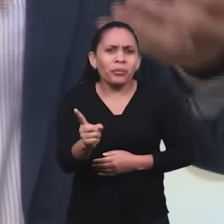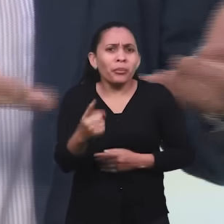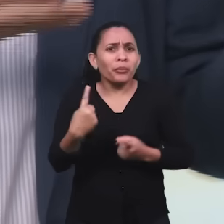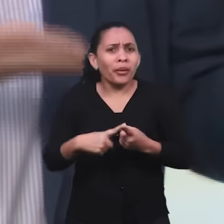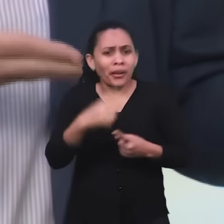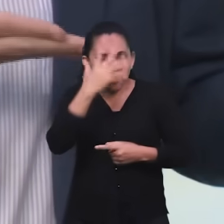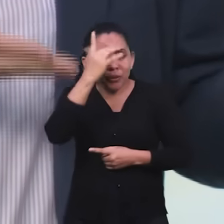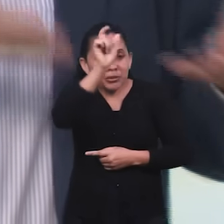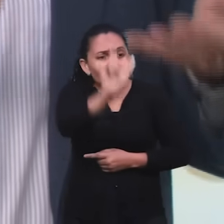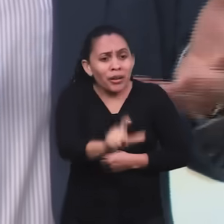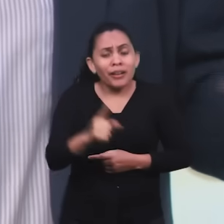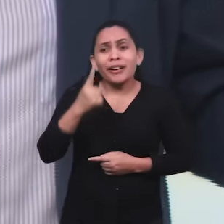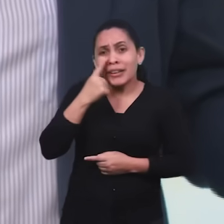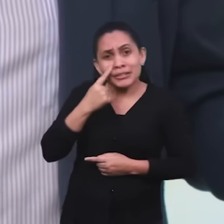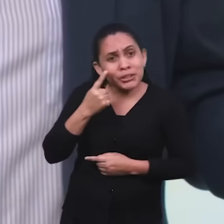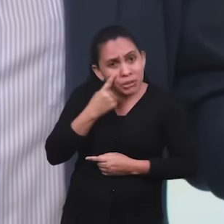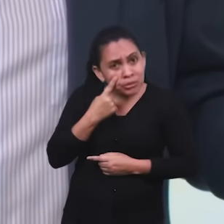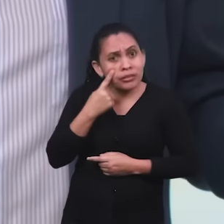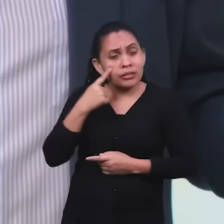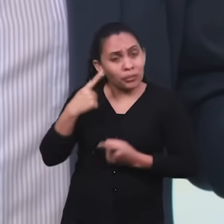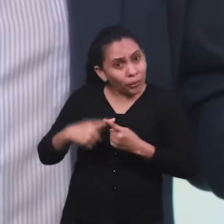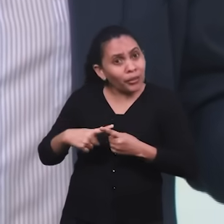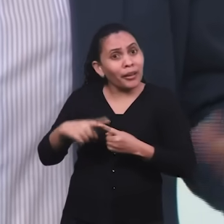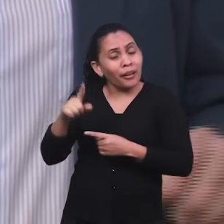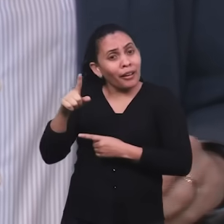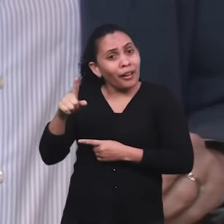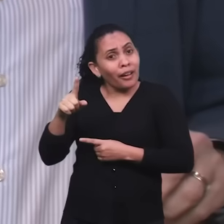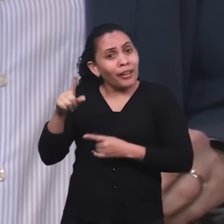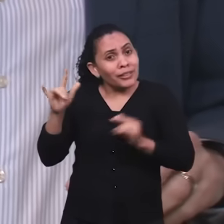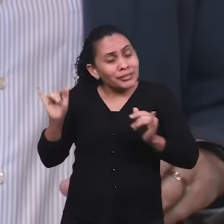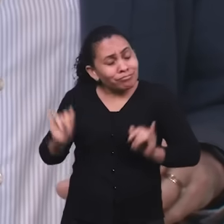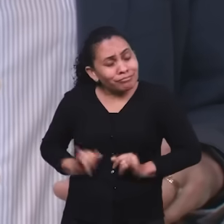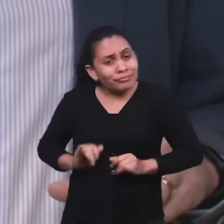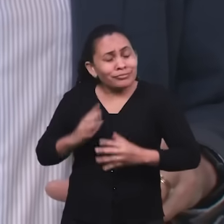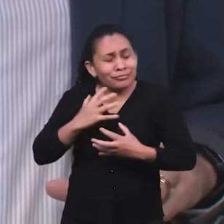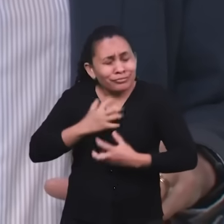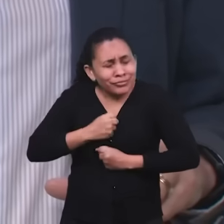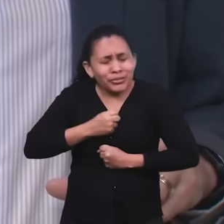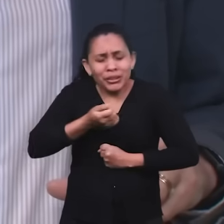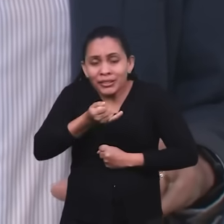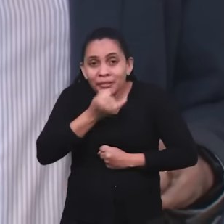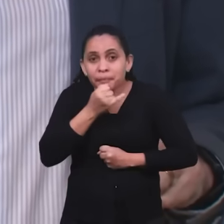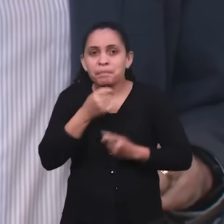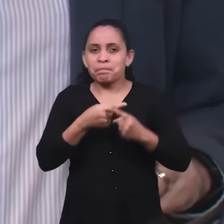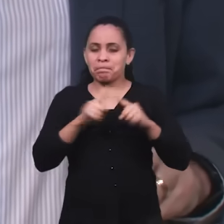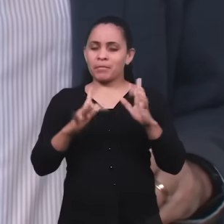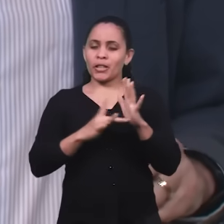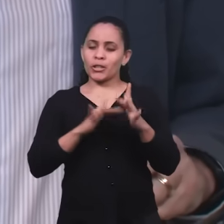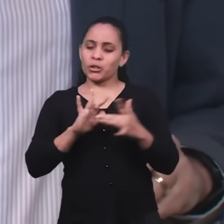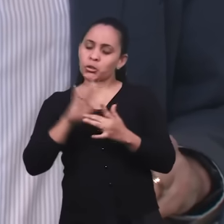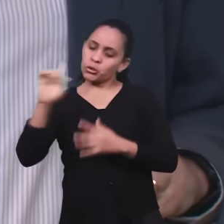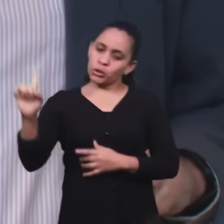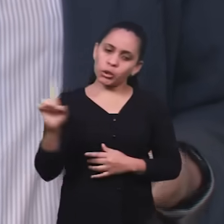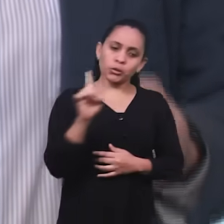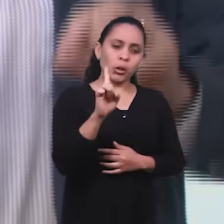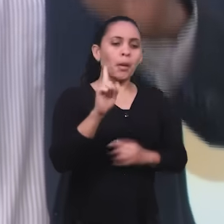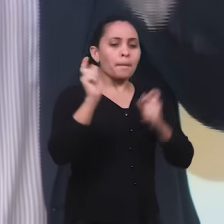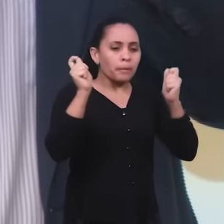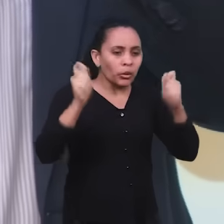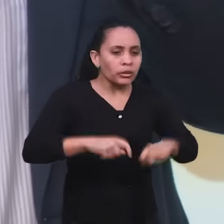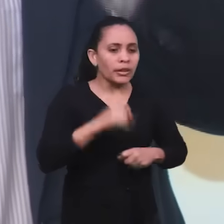a pessoa, ela está chorando por um motivo justo. Mas Jesus tinha autoridade para